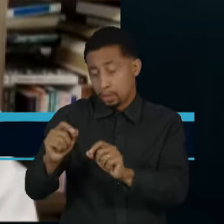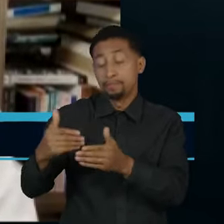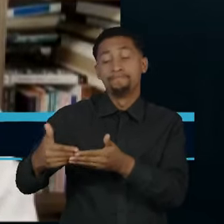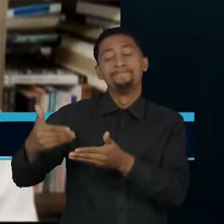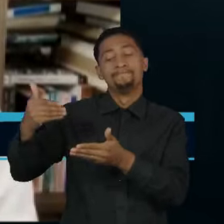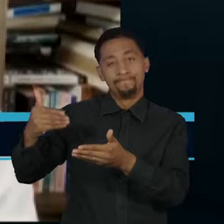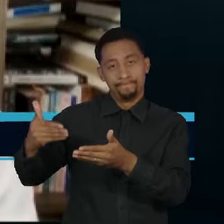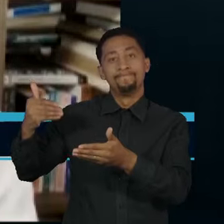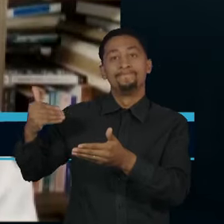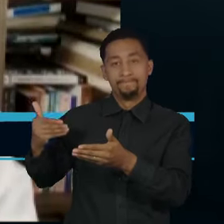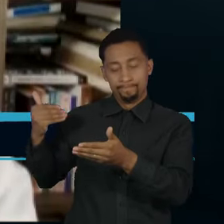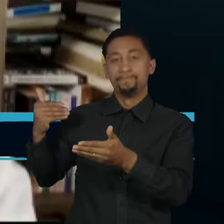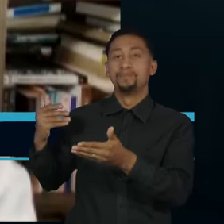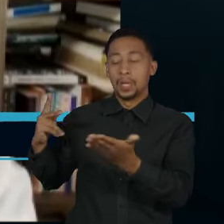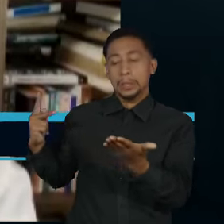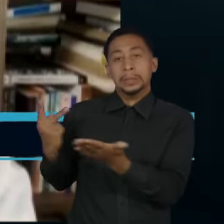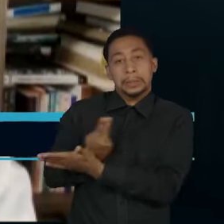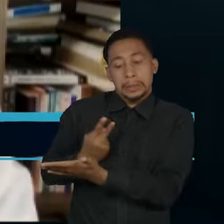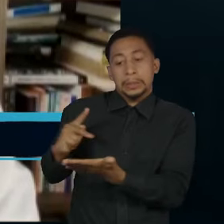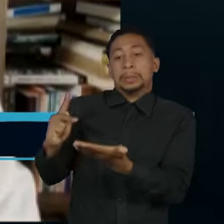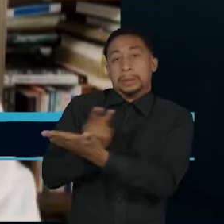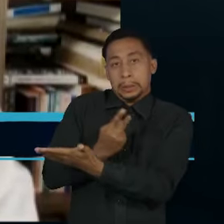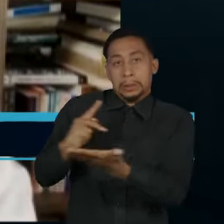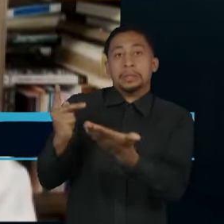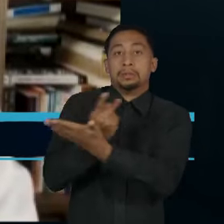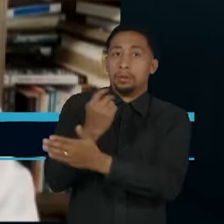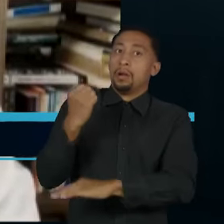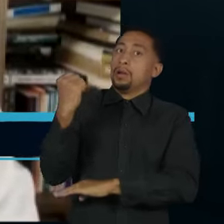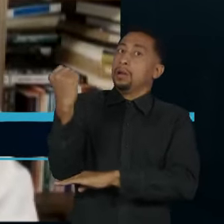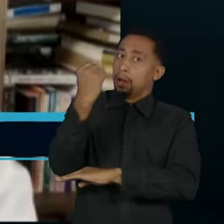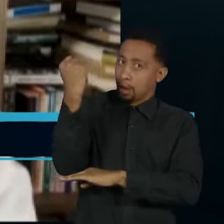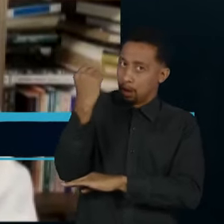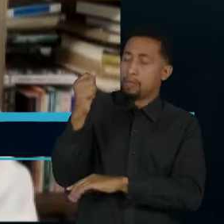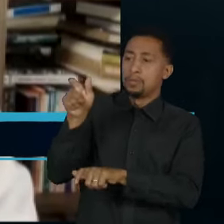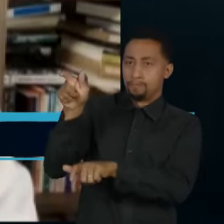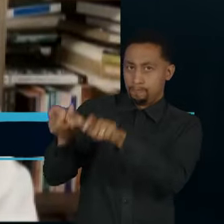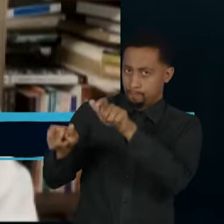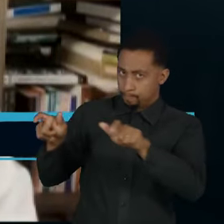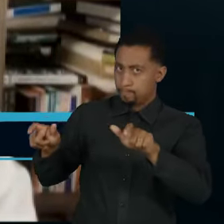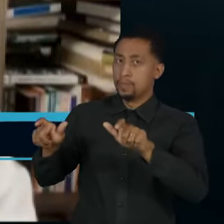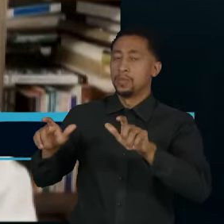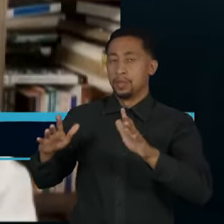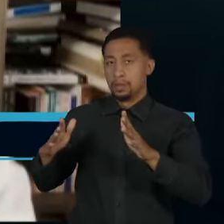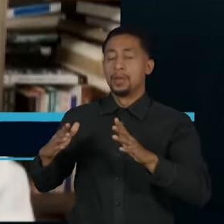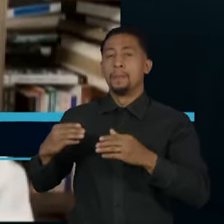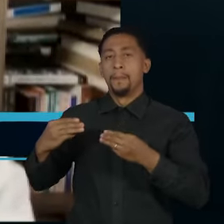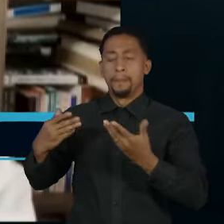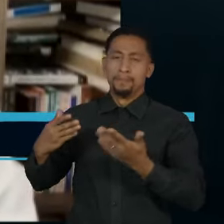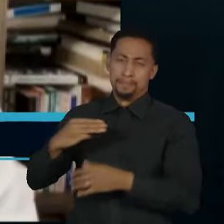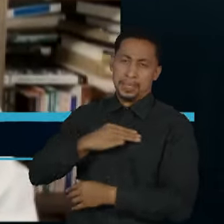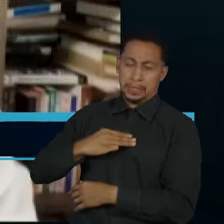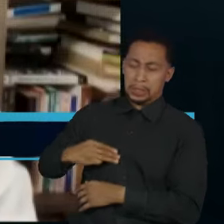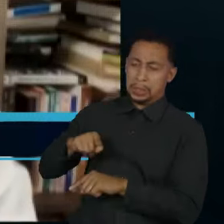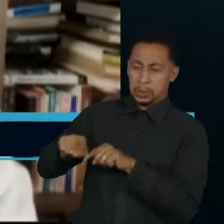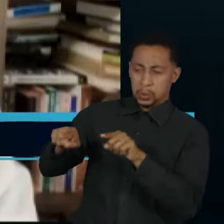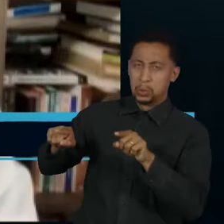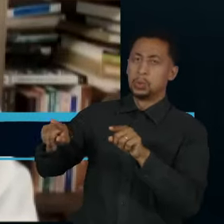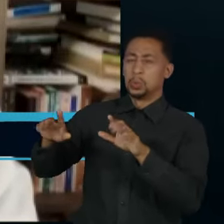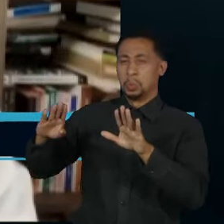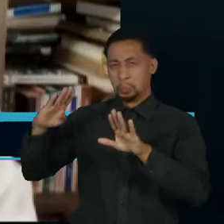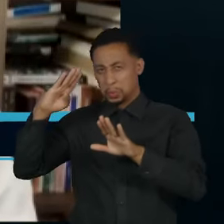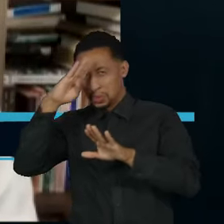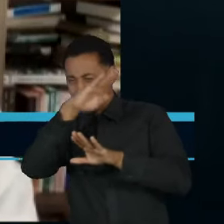últimos eventos que envolvem figuras ligadas a milícias, ao bolsonarismo, é que o próprio STF tem a prerrogativa de